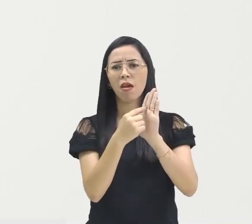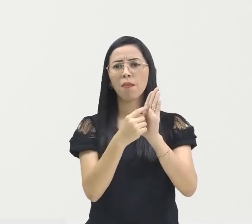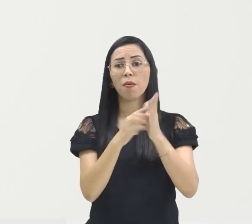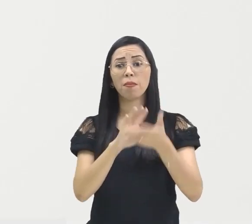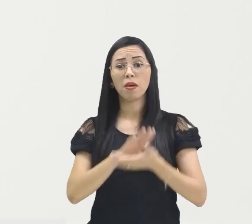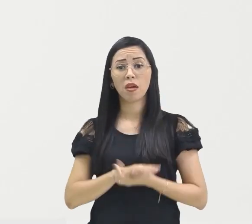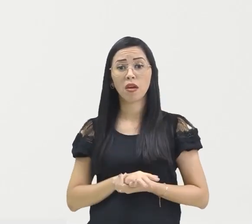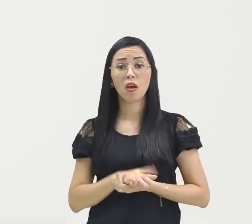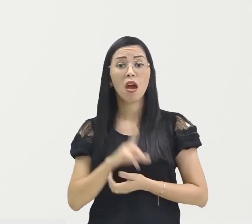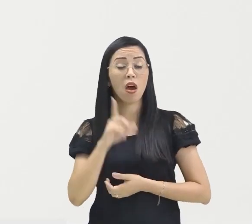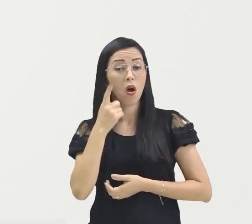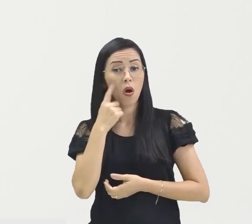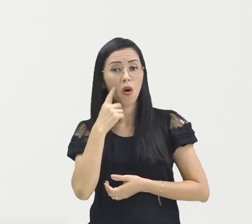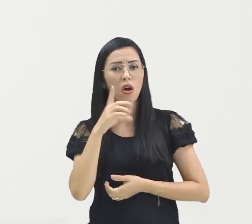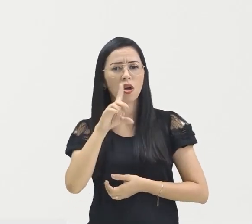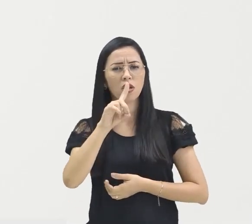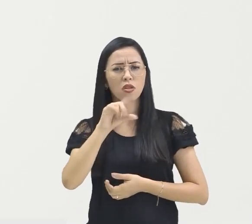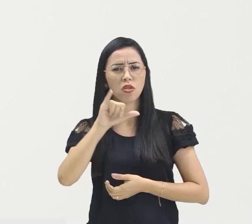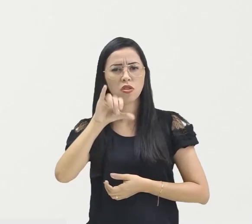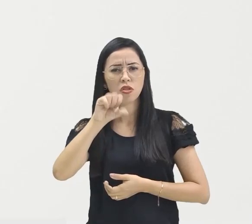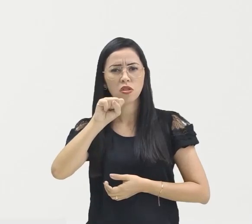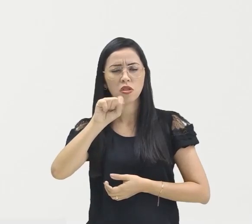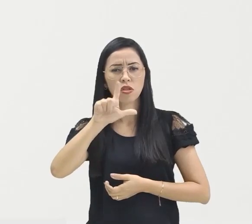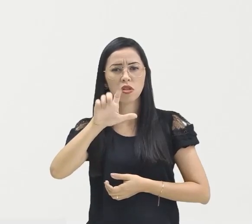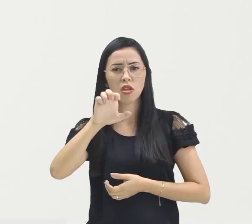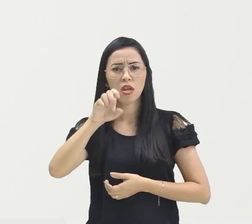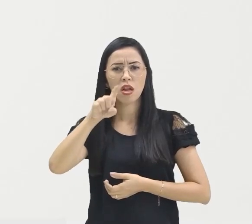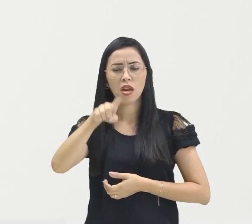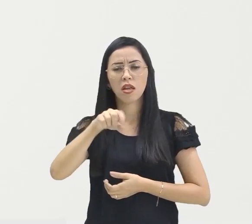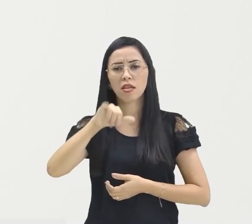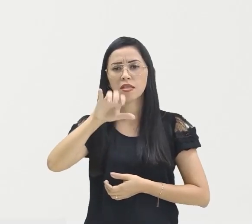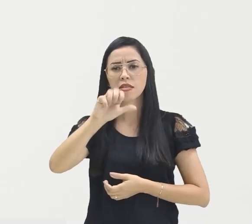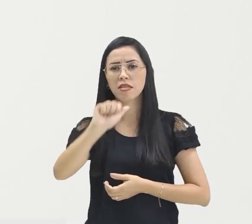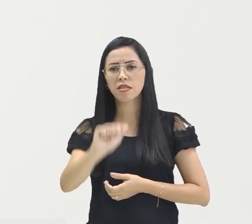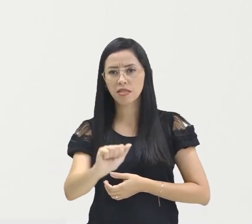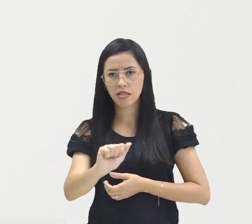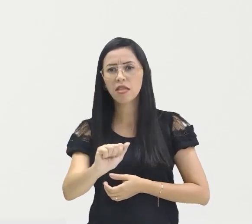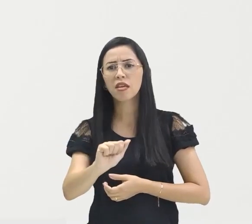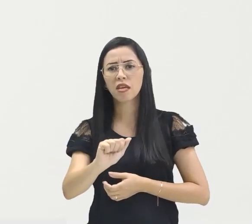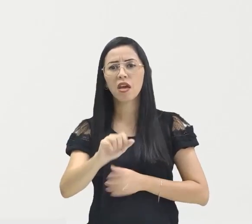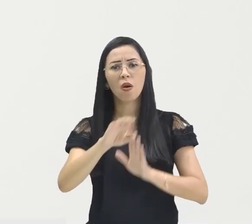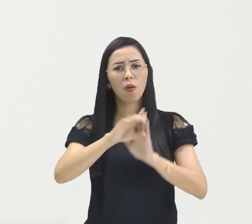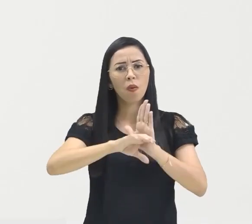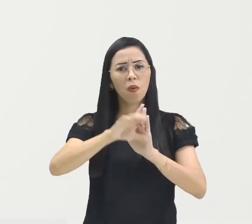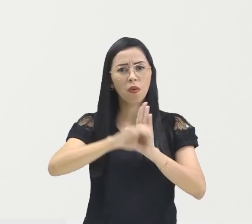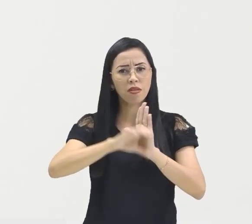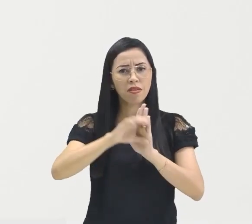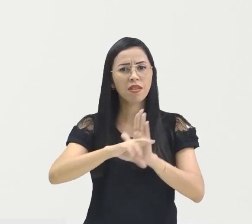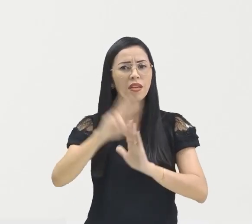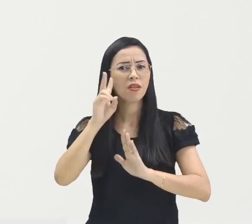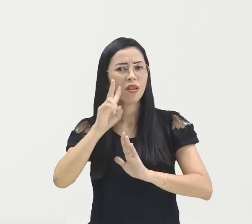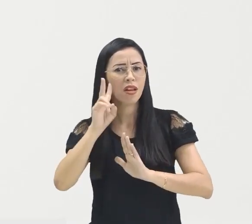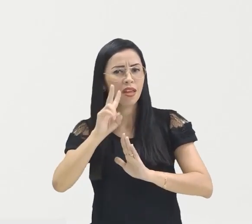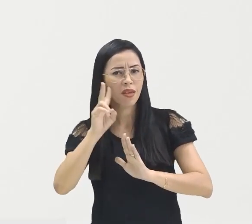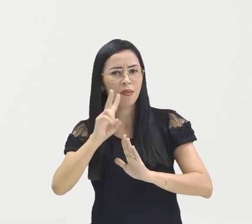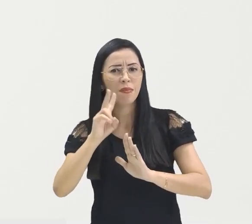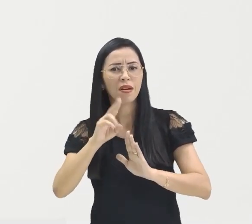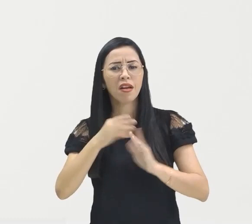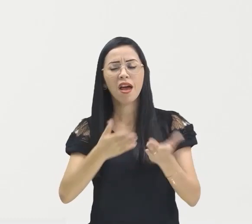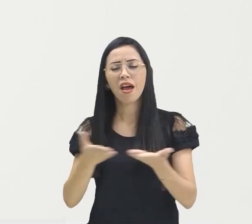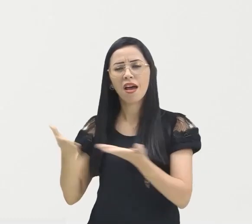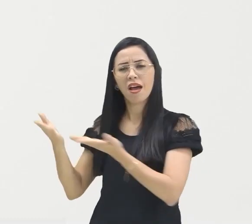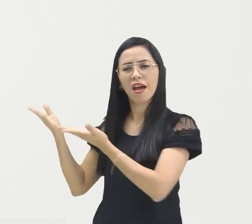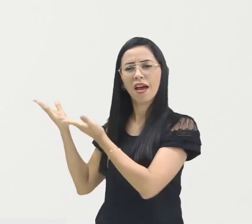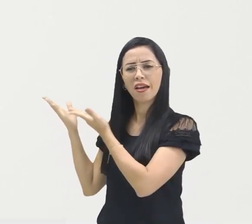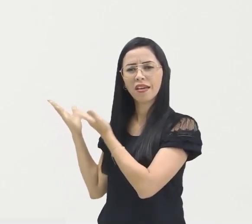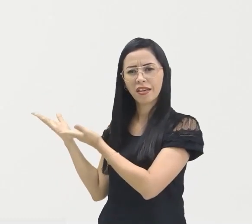A dislexia é um transtorno, é aquela parte inicial aí que eu fiz o recorte para vocês entenderem que ela está sendo, iniciou